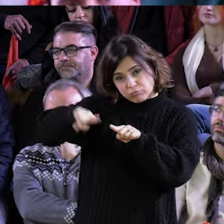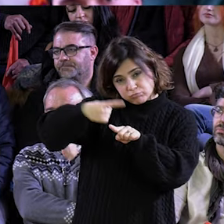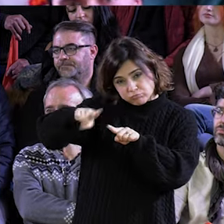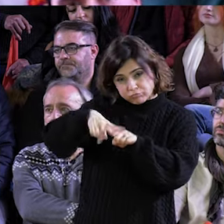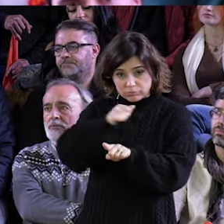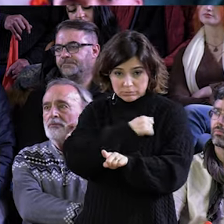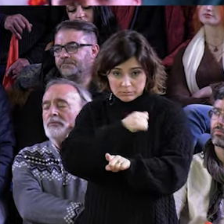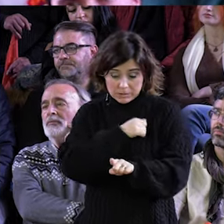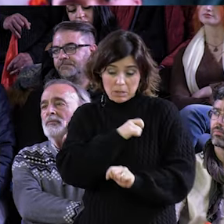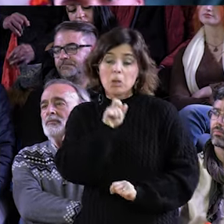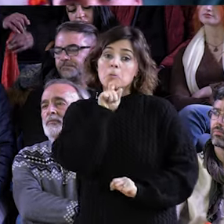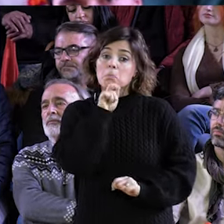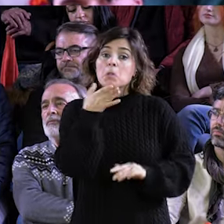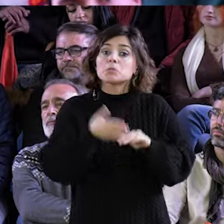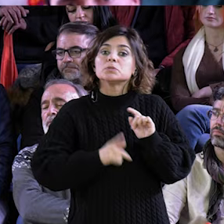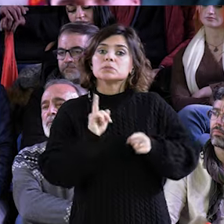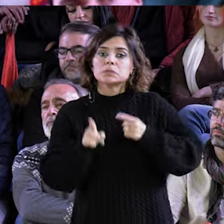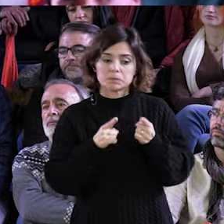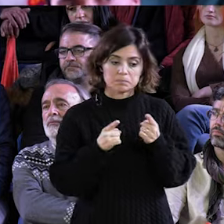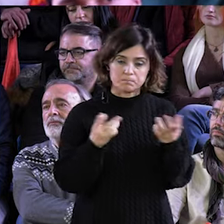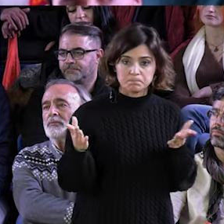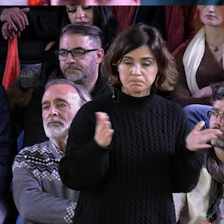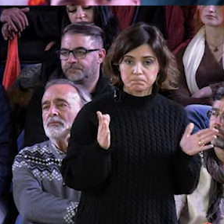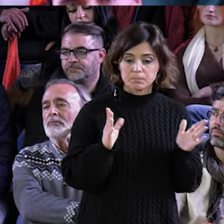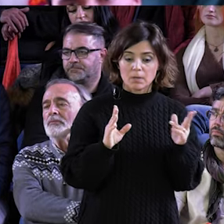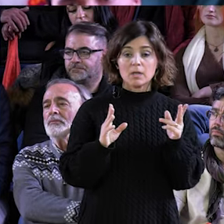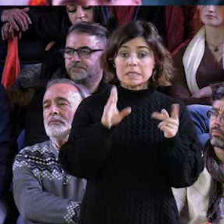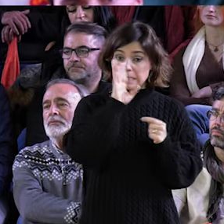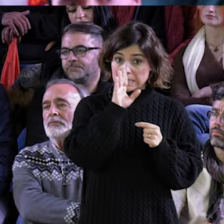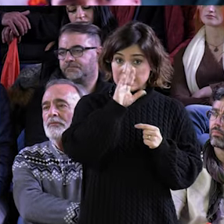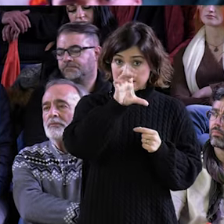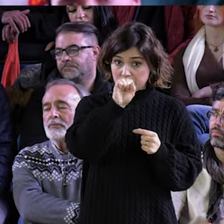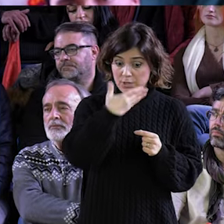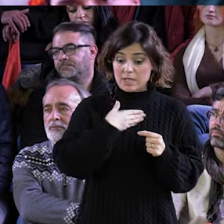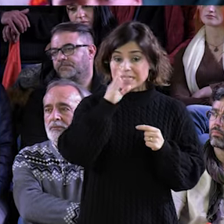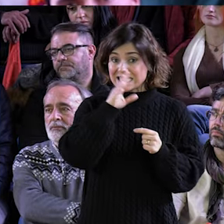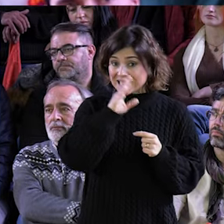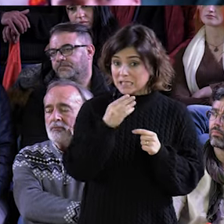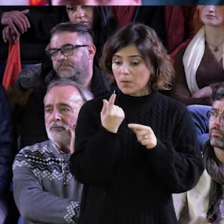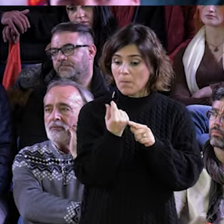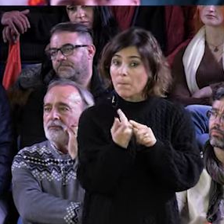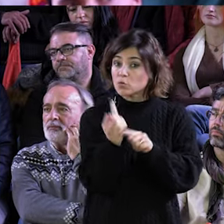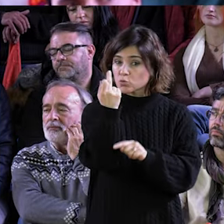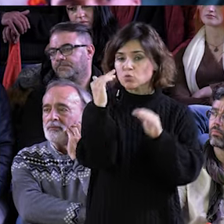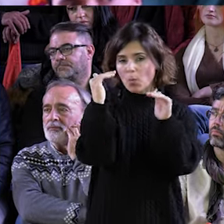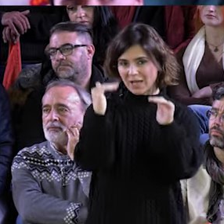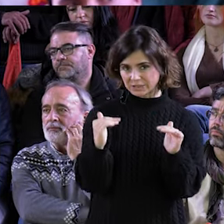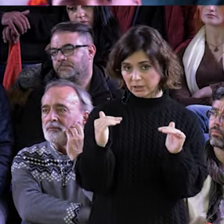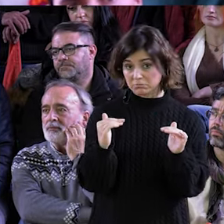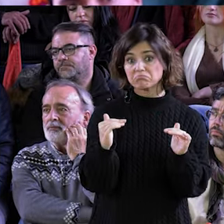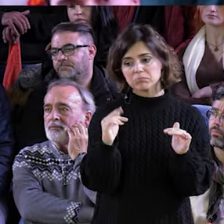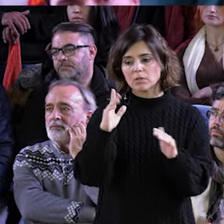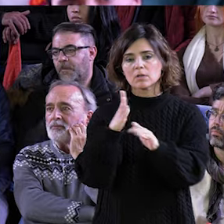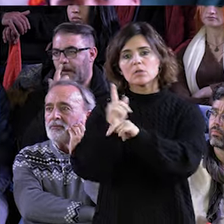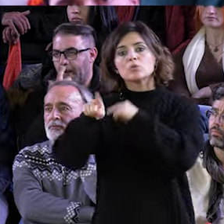para os clientes que já têm o empréstimo na Caixa Geral de Depósitos, como é evidente, se a Caixa baixar os juros, ou os outros bancos também baixam para não